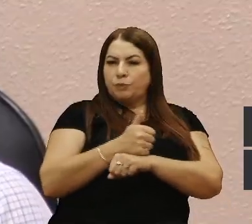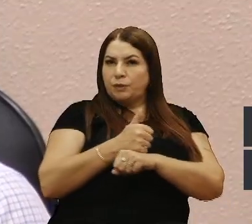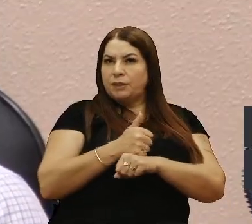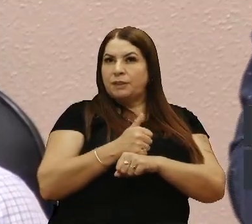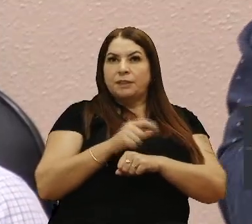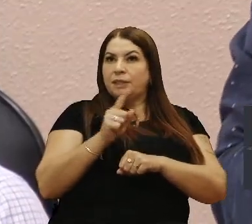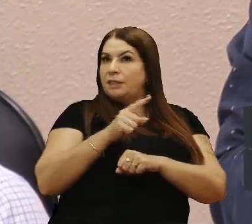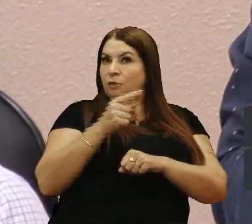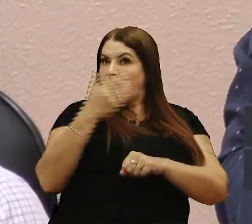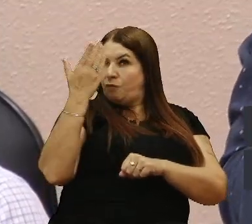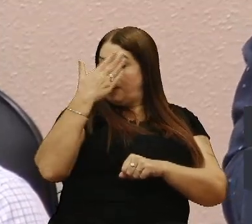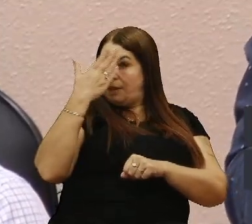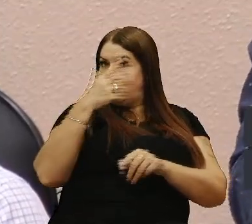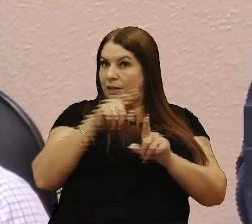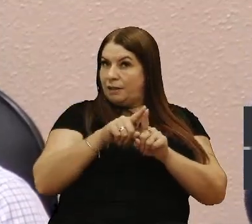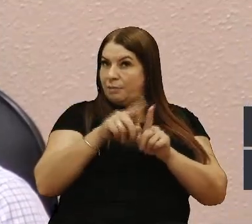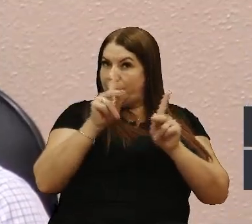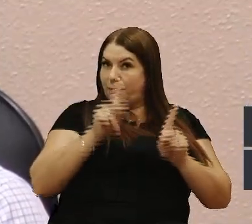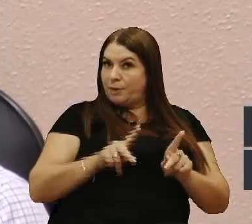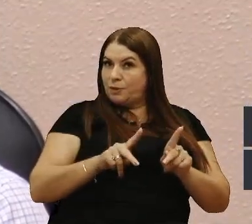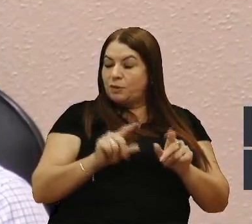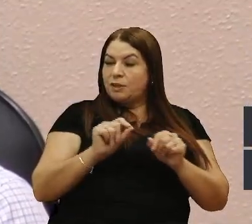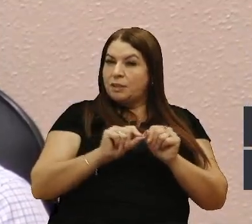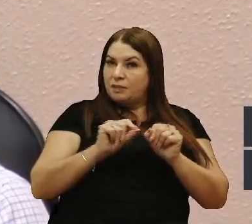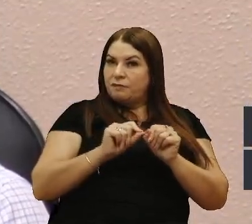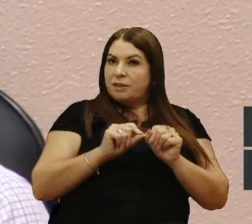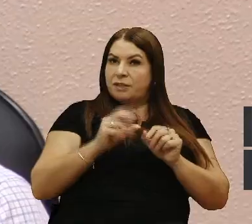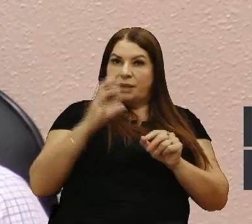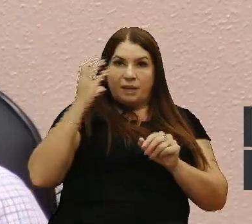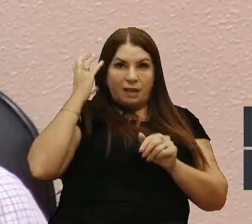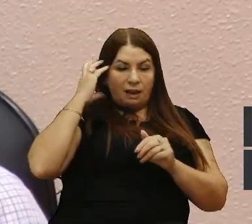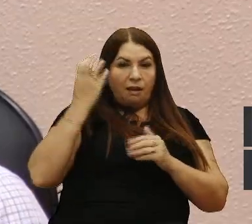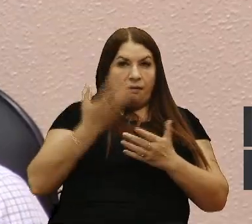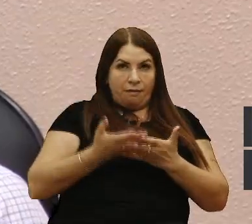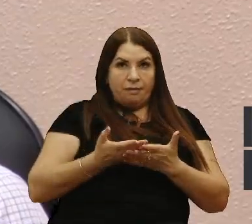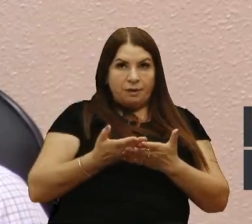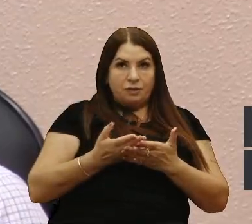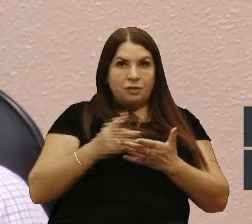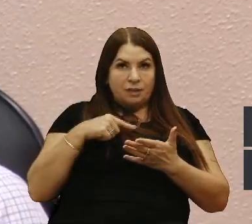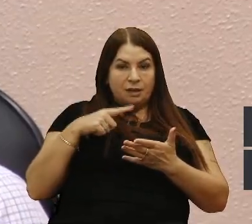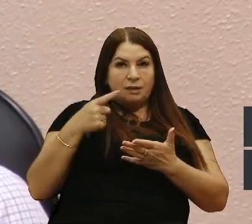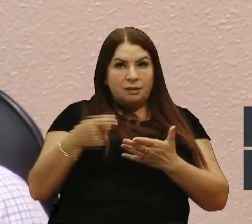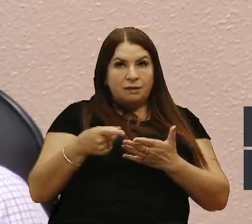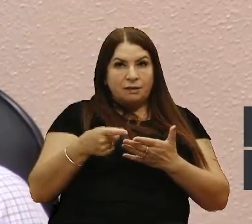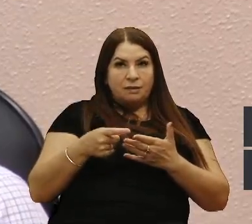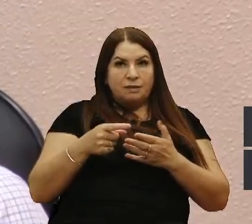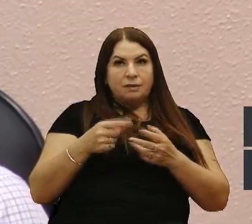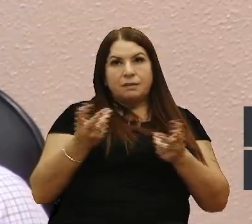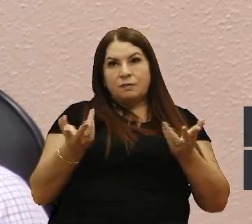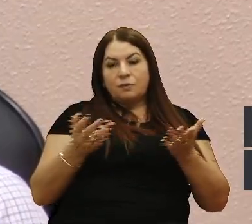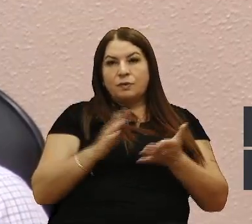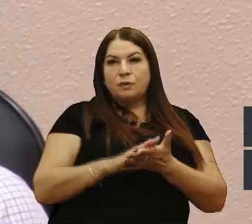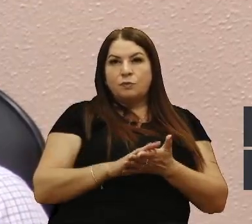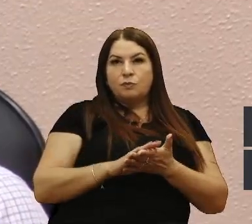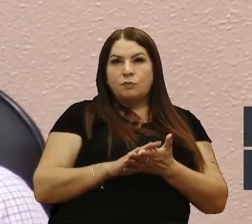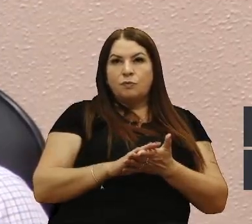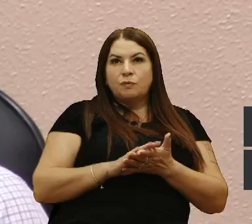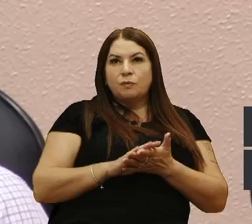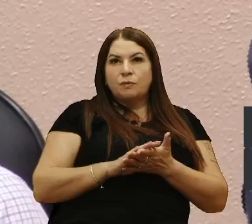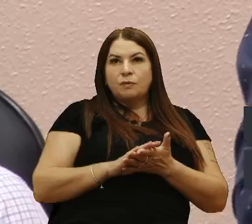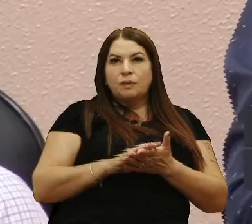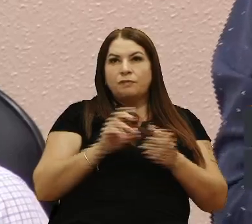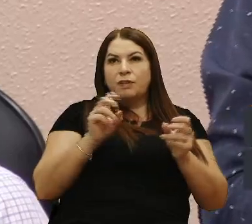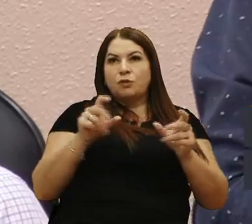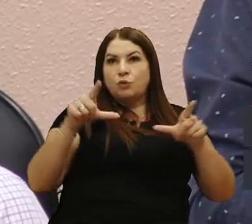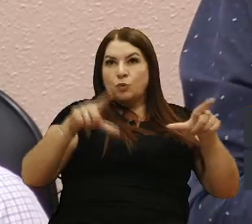não aparecem, que são aquelas pessoas que fazem a rádio estar aí, que são os vendedores de espaços da